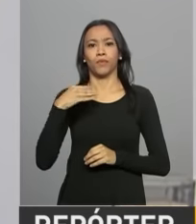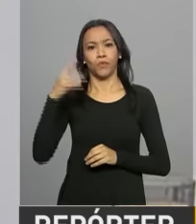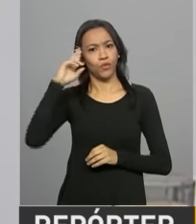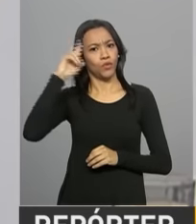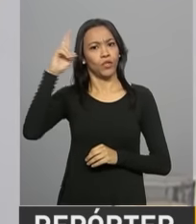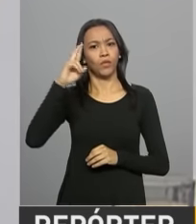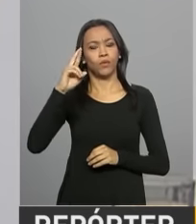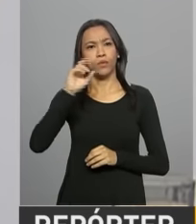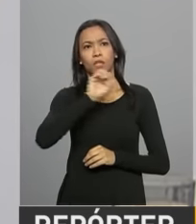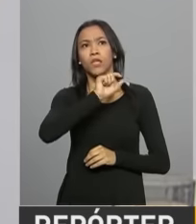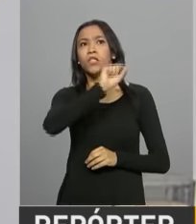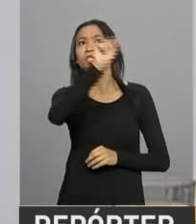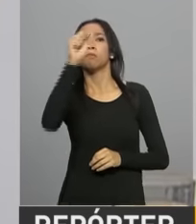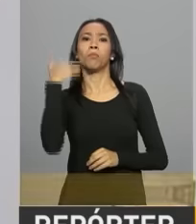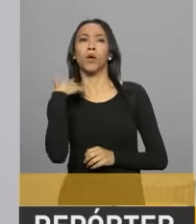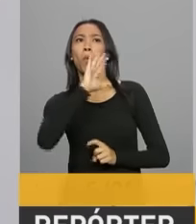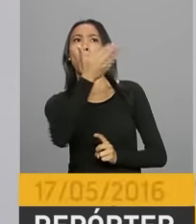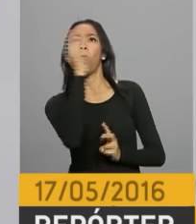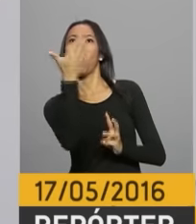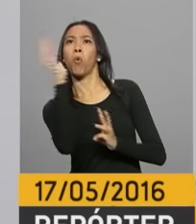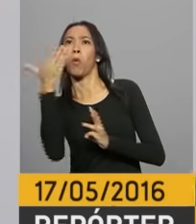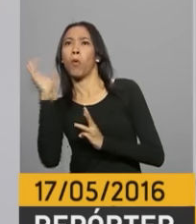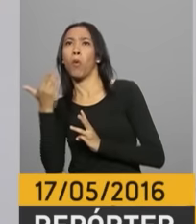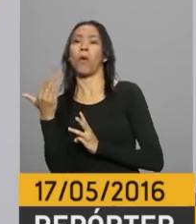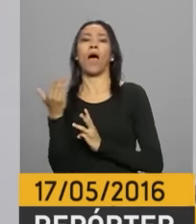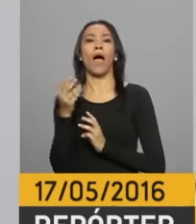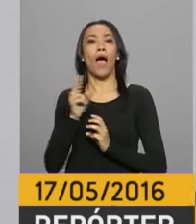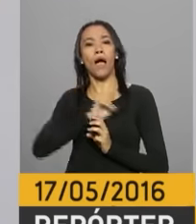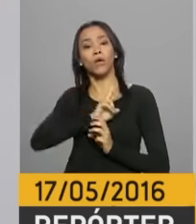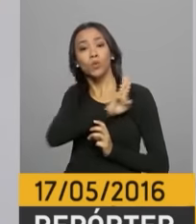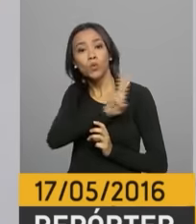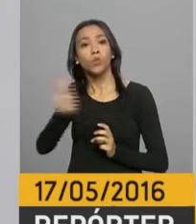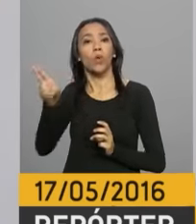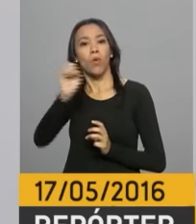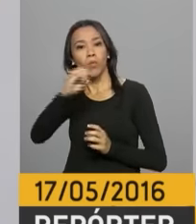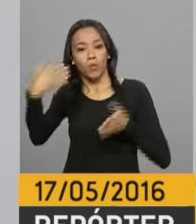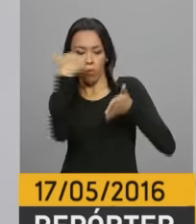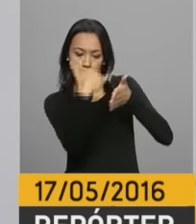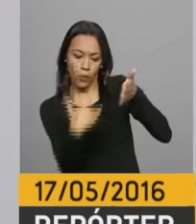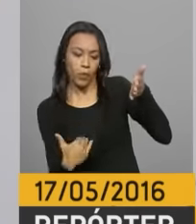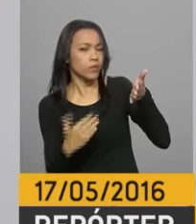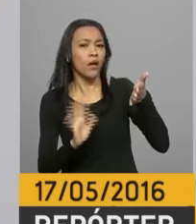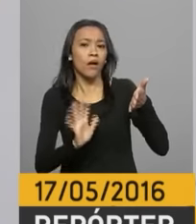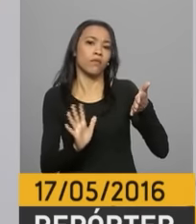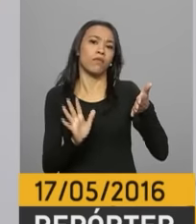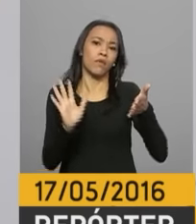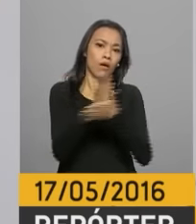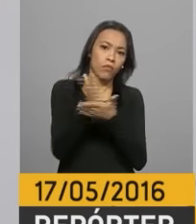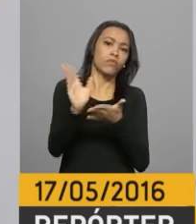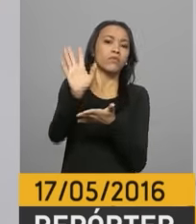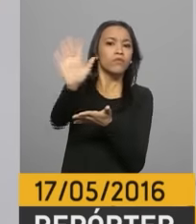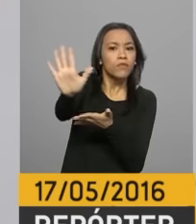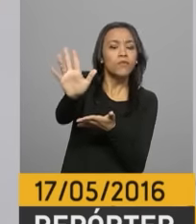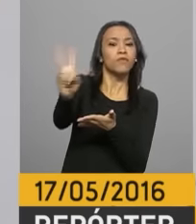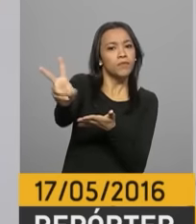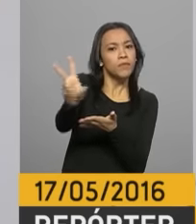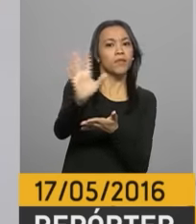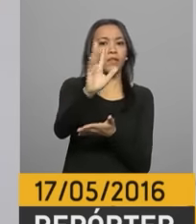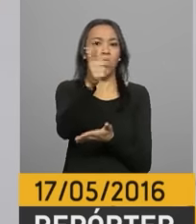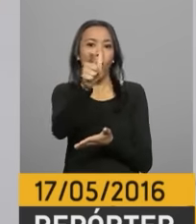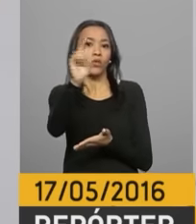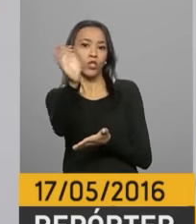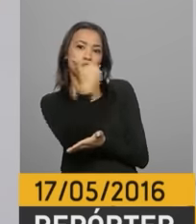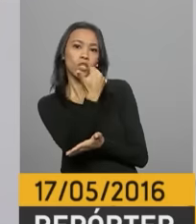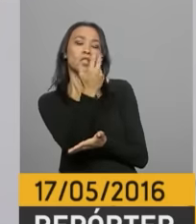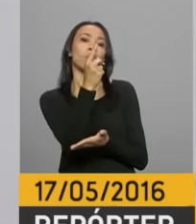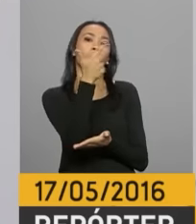Serão anunciados os titulares de cada posição, que pode, inclusive, ser a manutenção